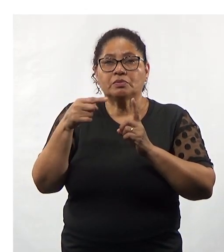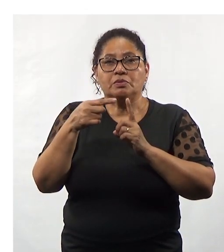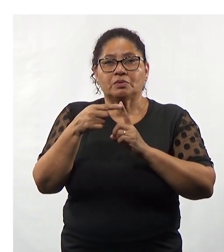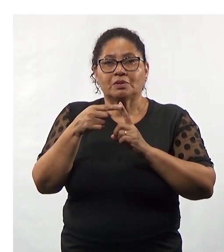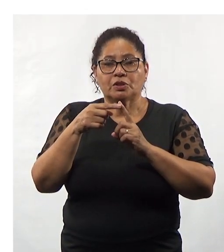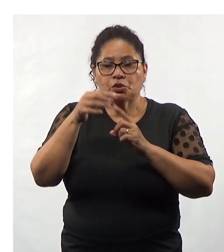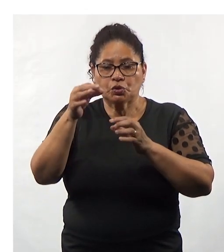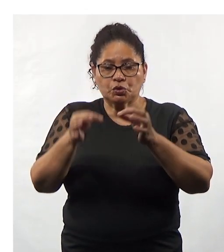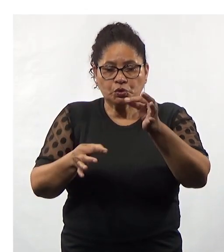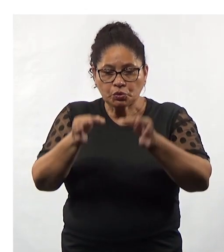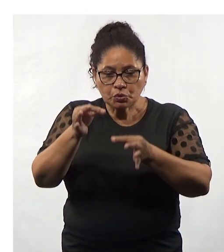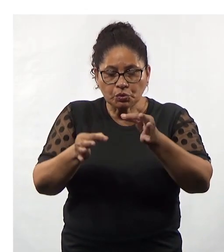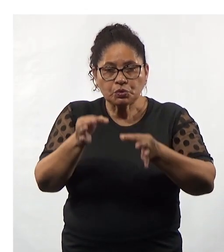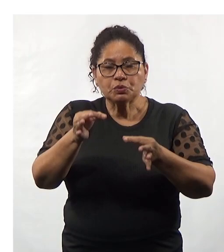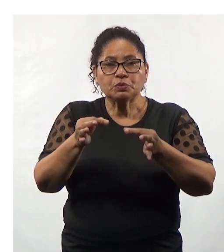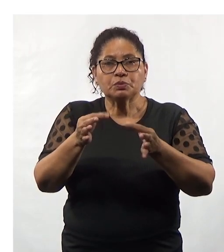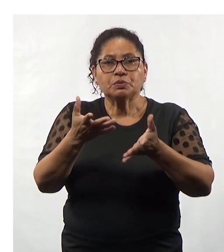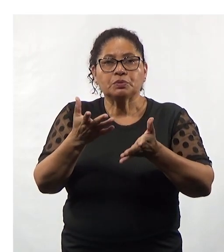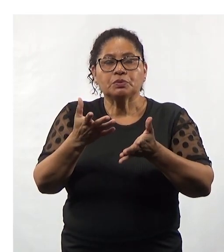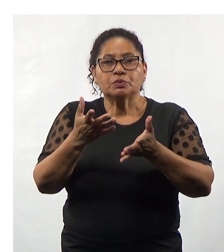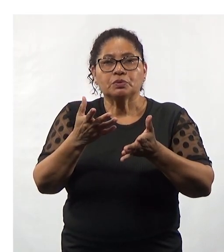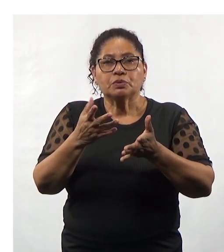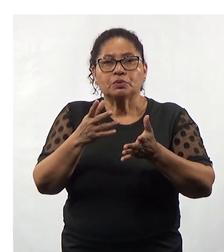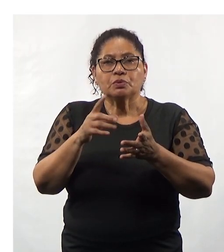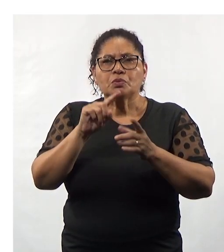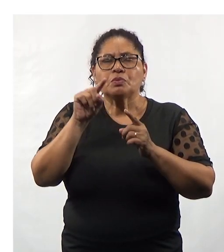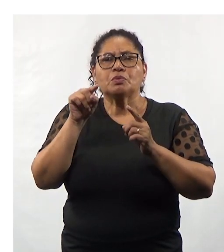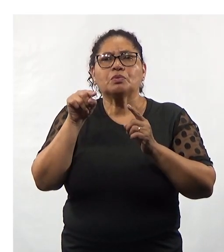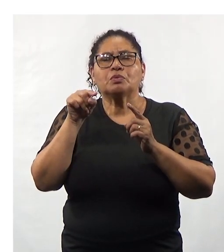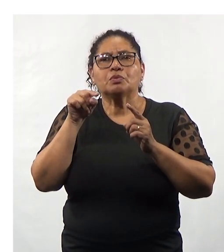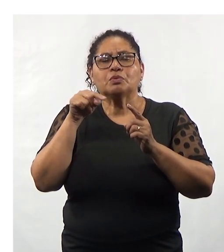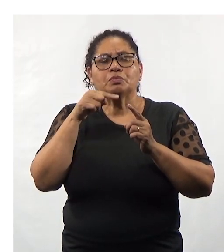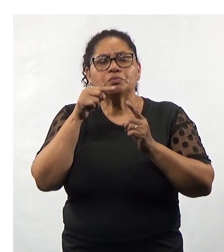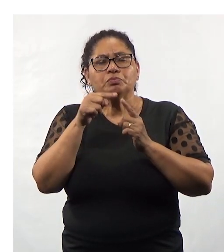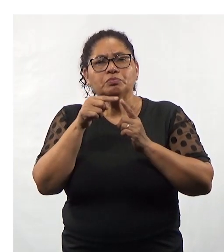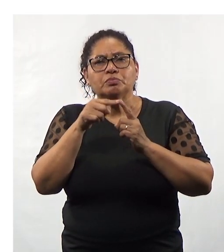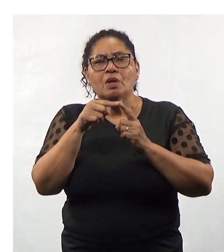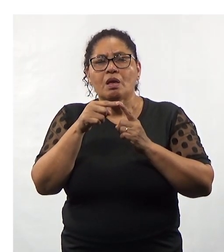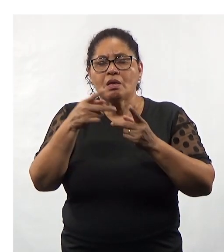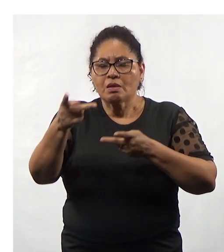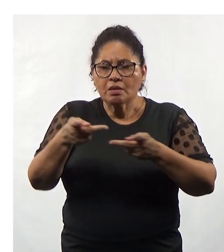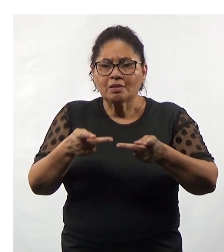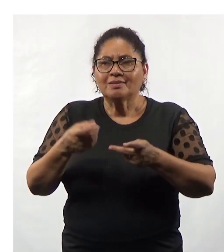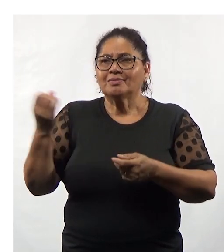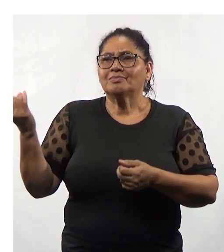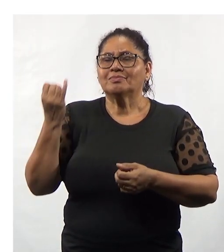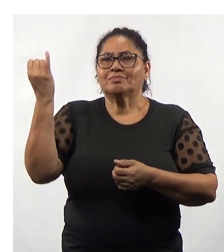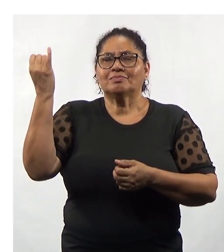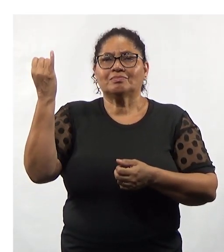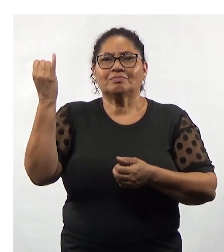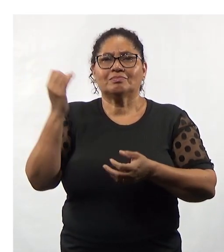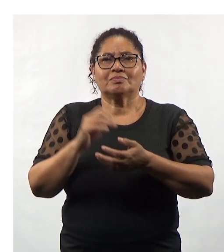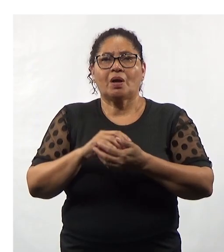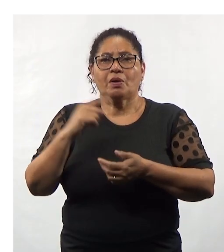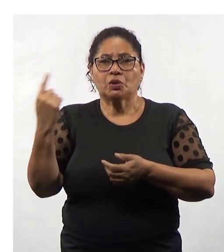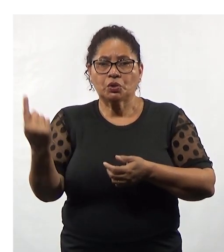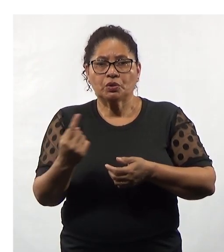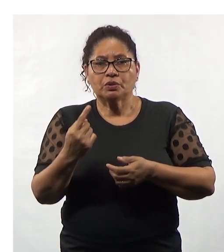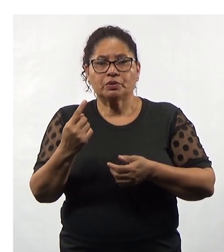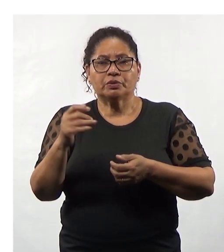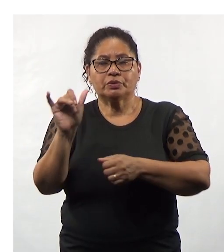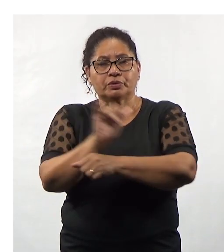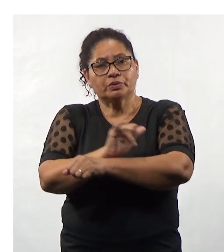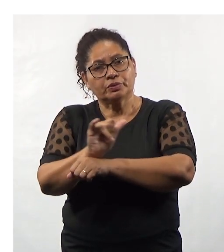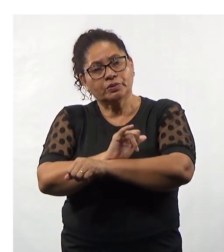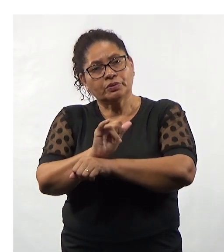preciso justificar o motivo pelo qual esse projeto ele é importante para a nossa